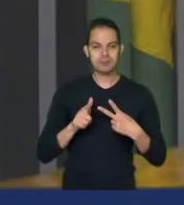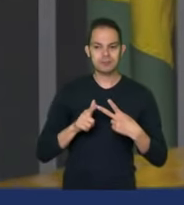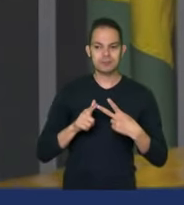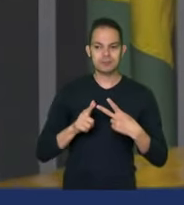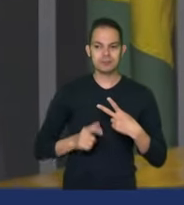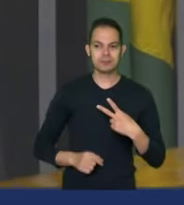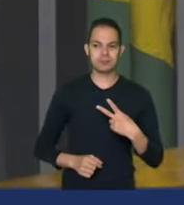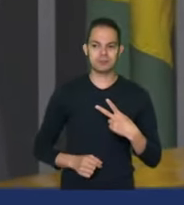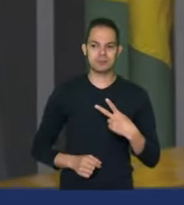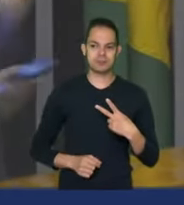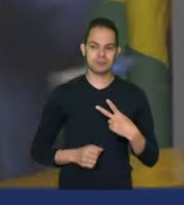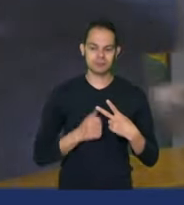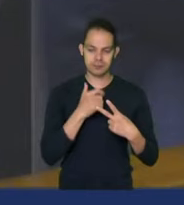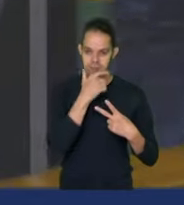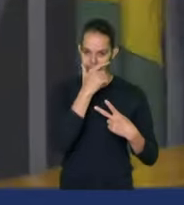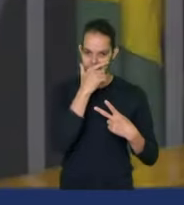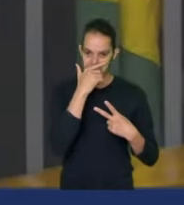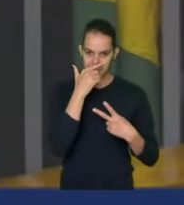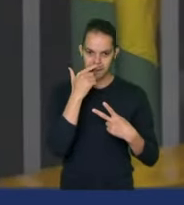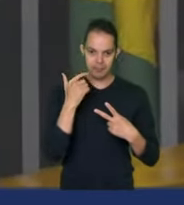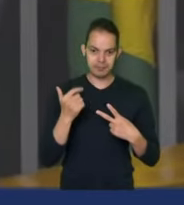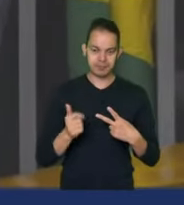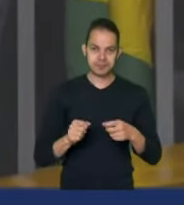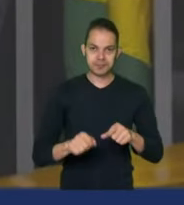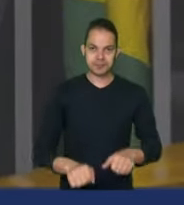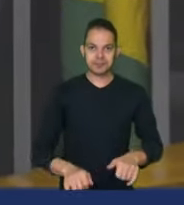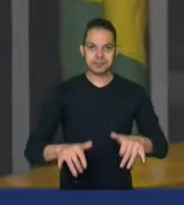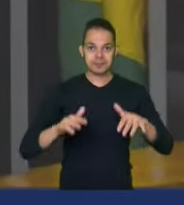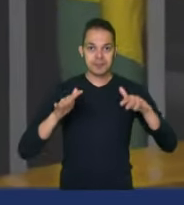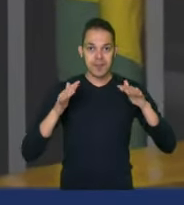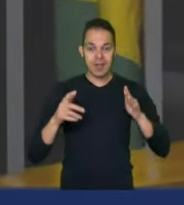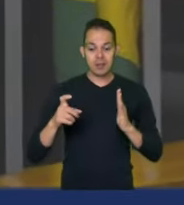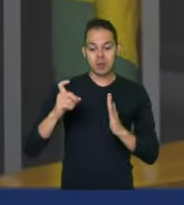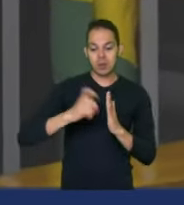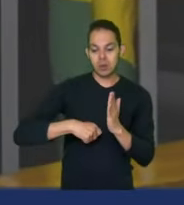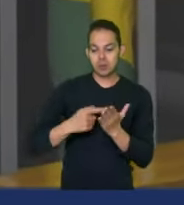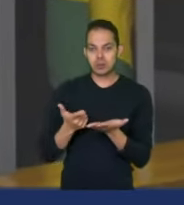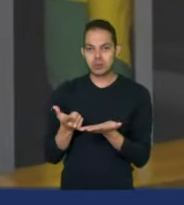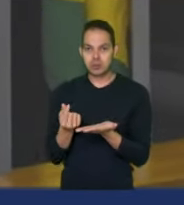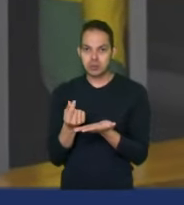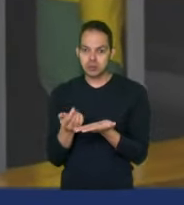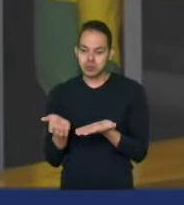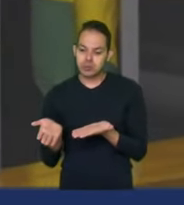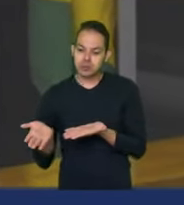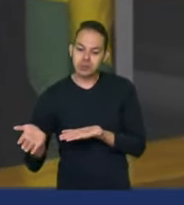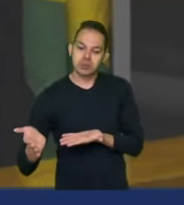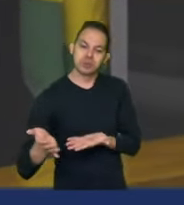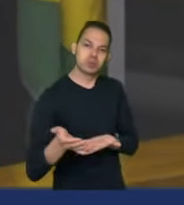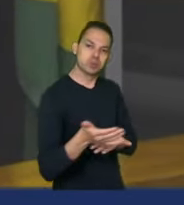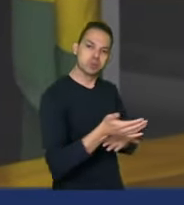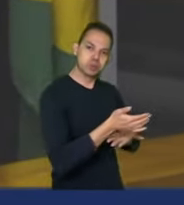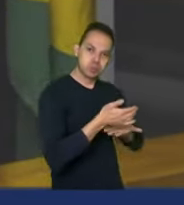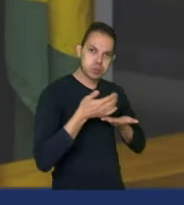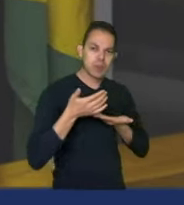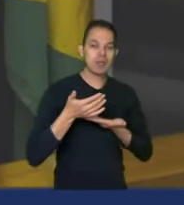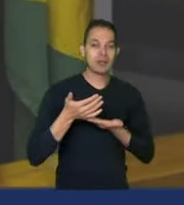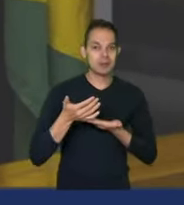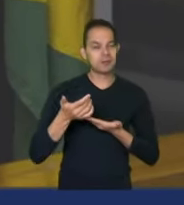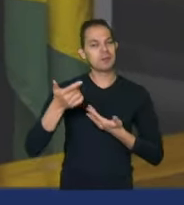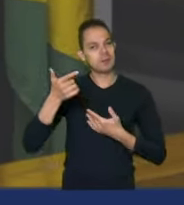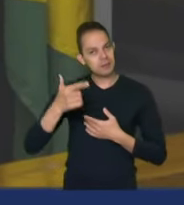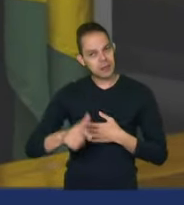o avanço deste parlamento na cobrança dos impostos por litro entendo ser outra medida